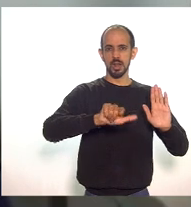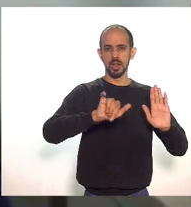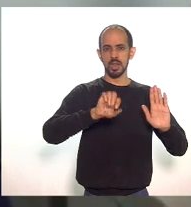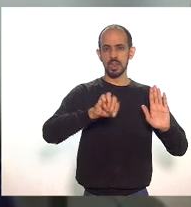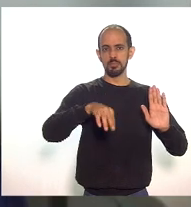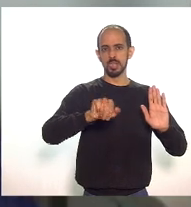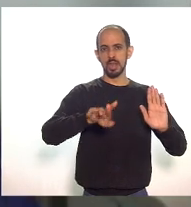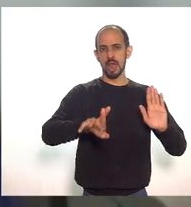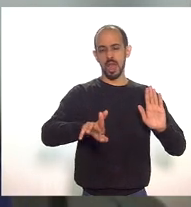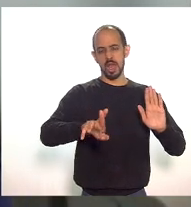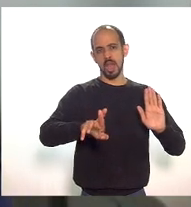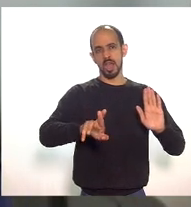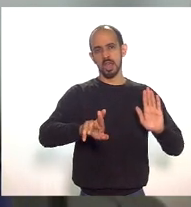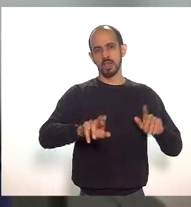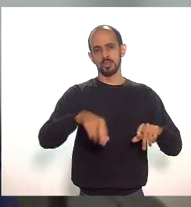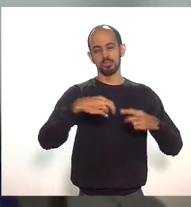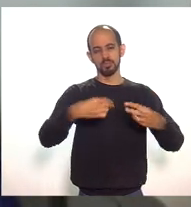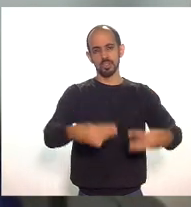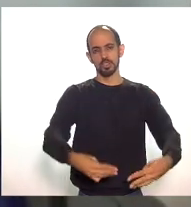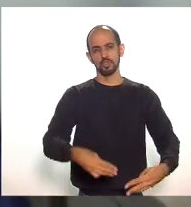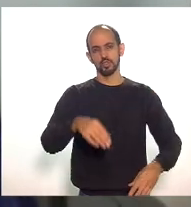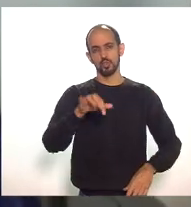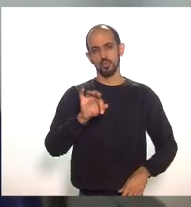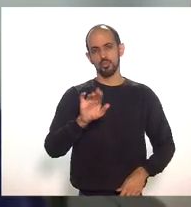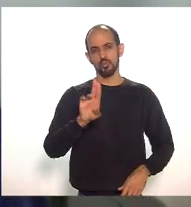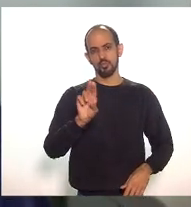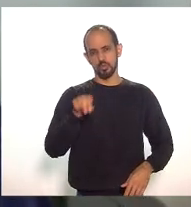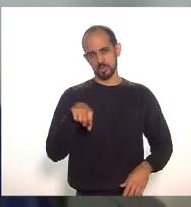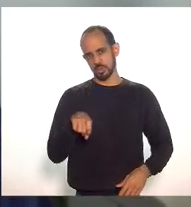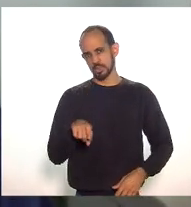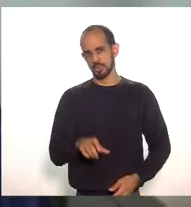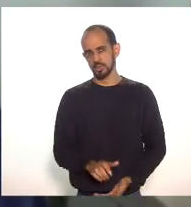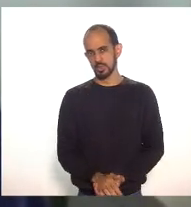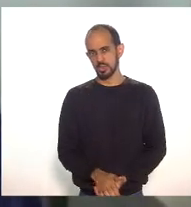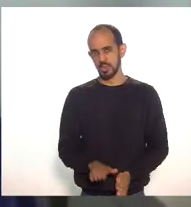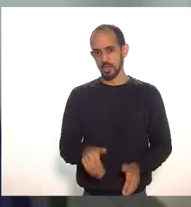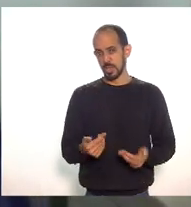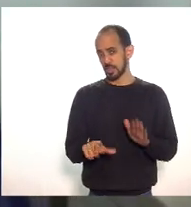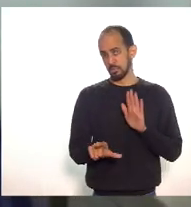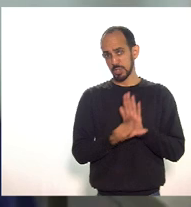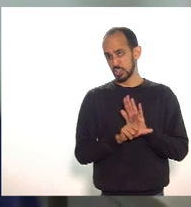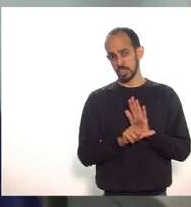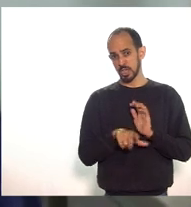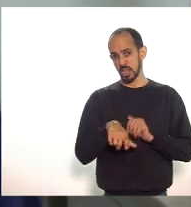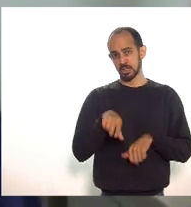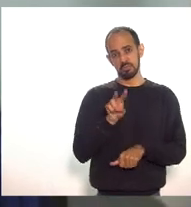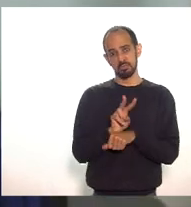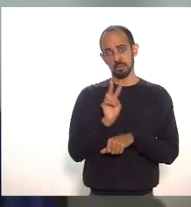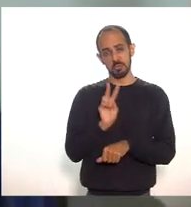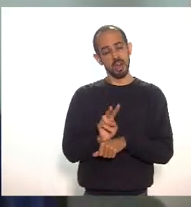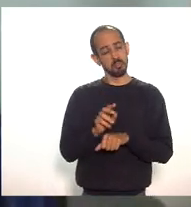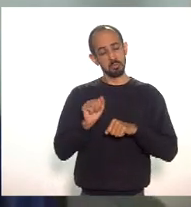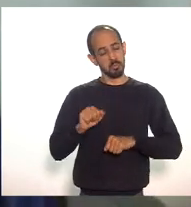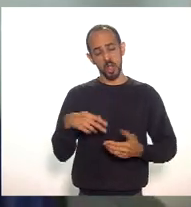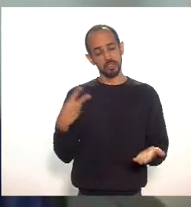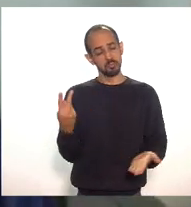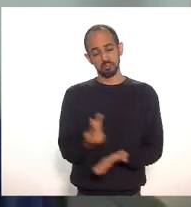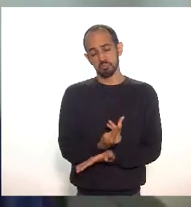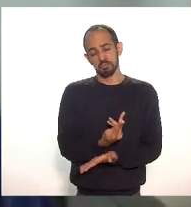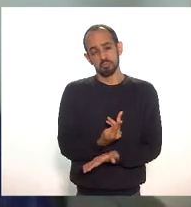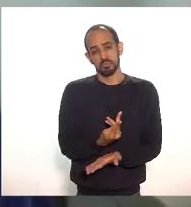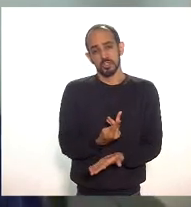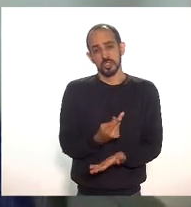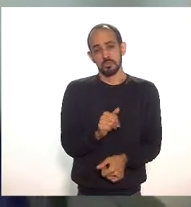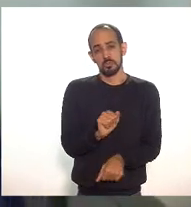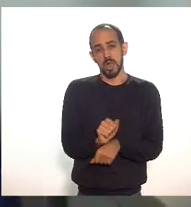fux de ninar Pode Cair da Noite food